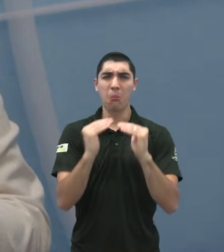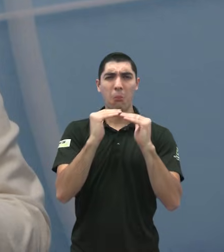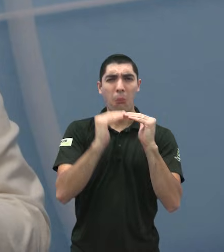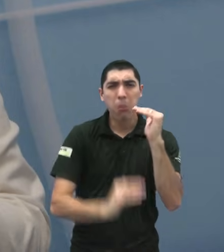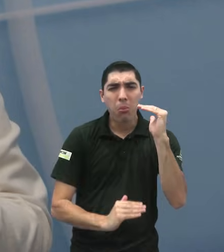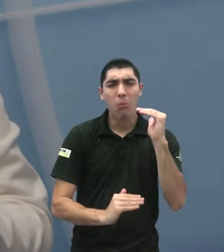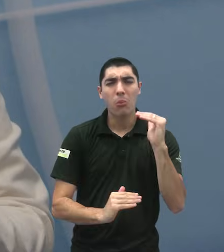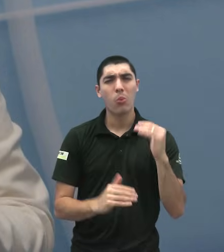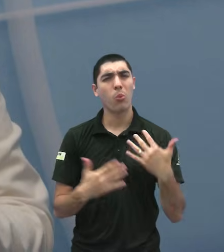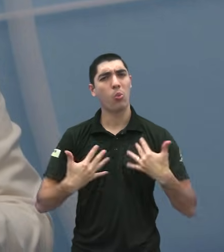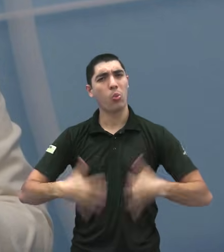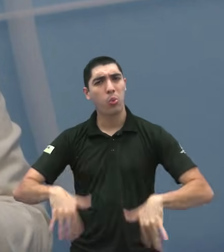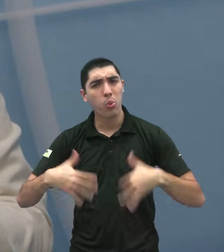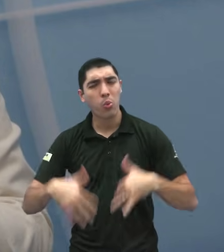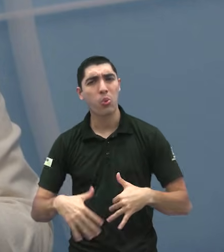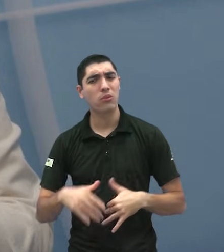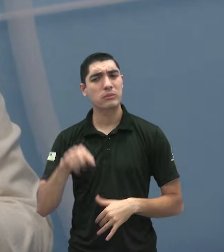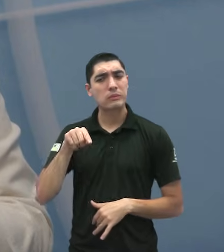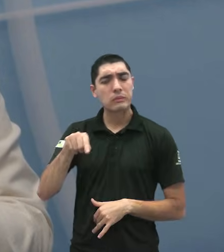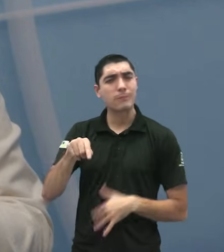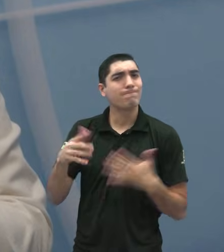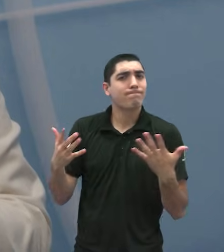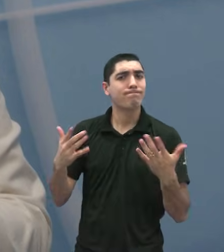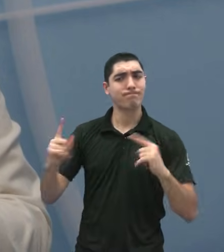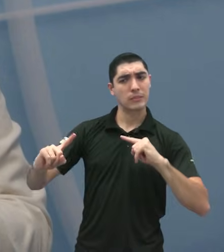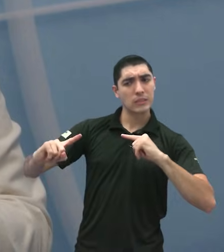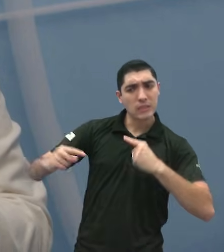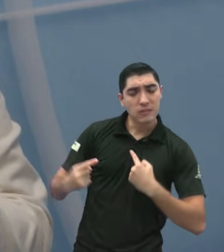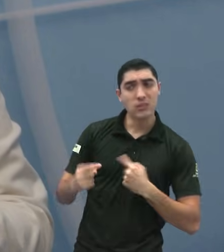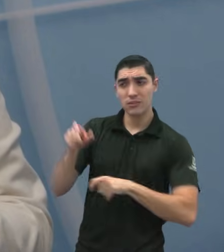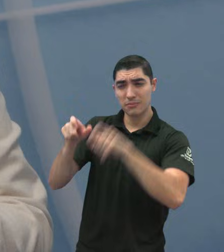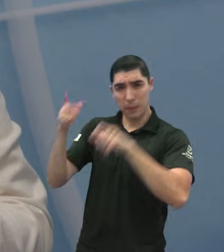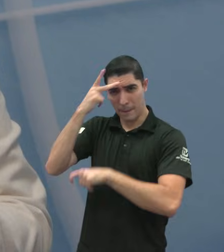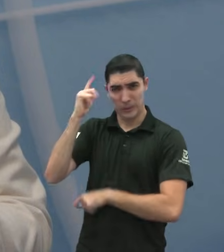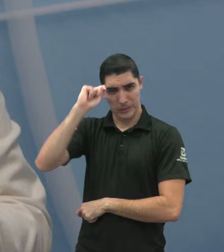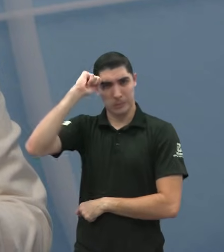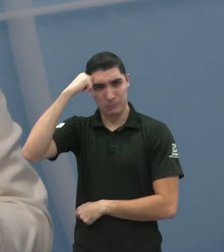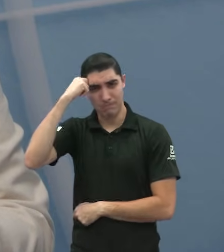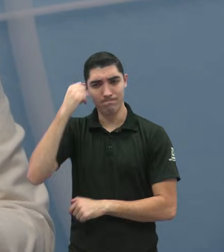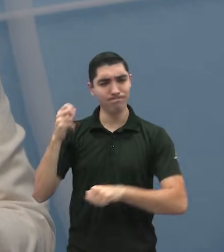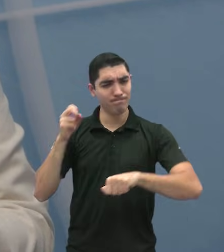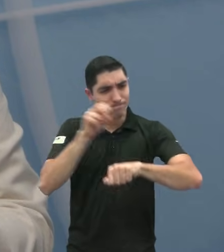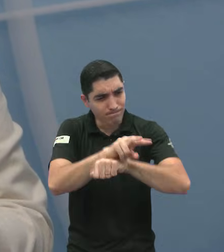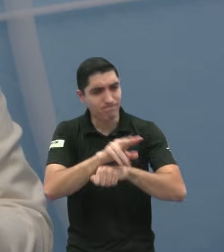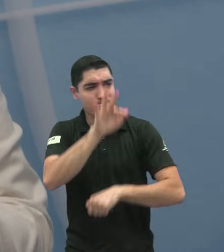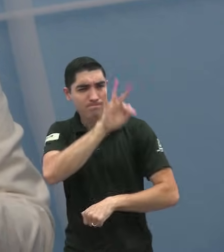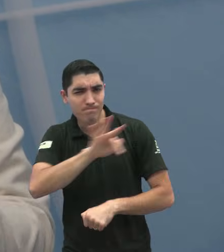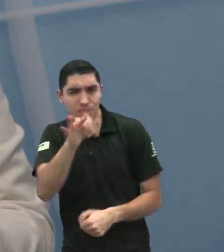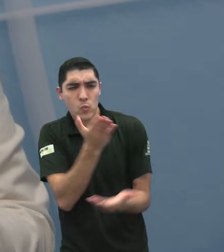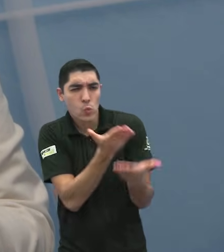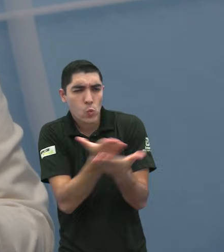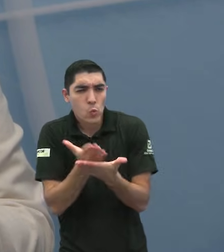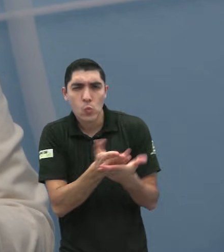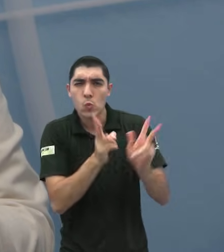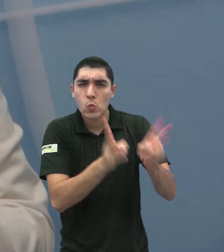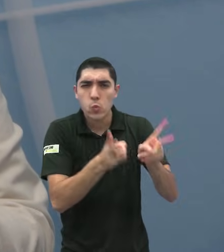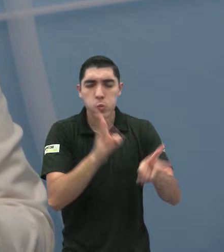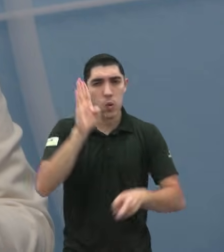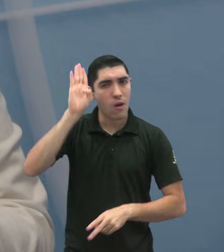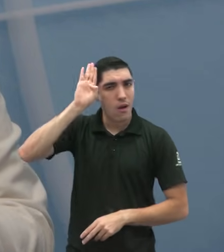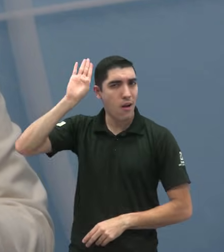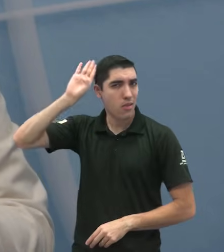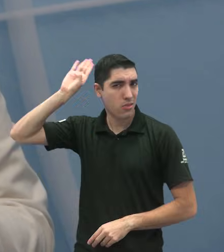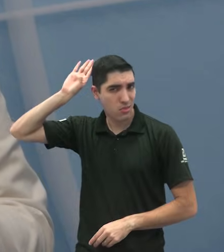grande? Quais são os desafios enfrentados por pessoas negras para acessar e permanecer nesses